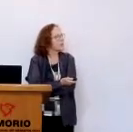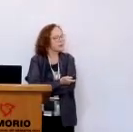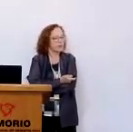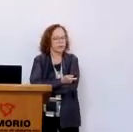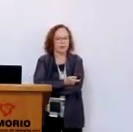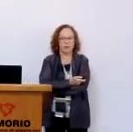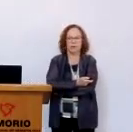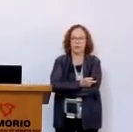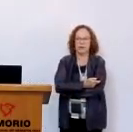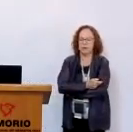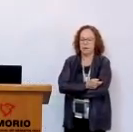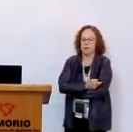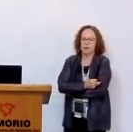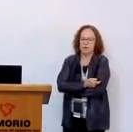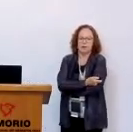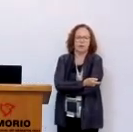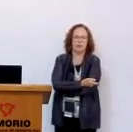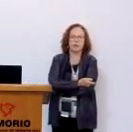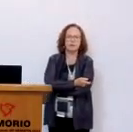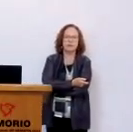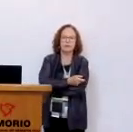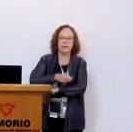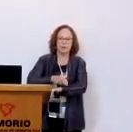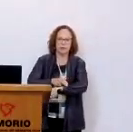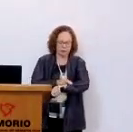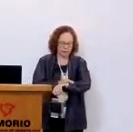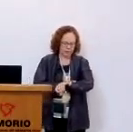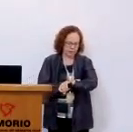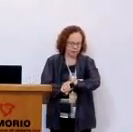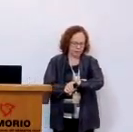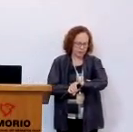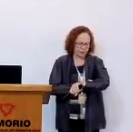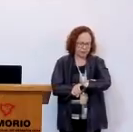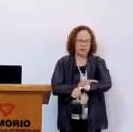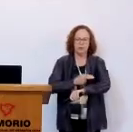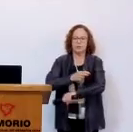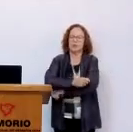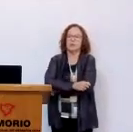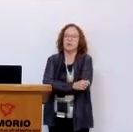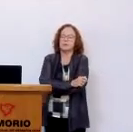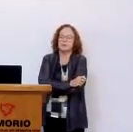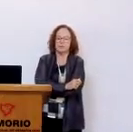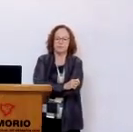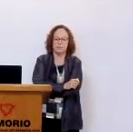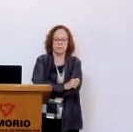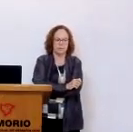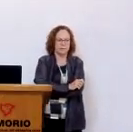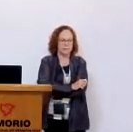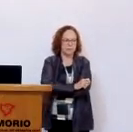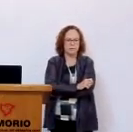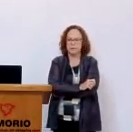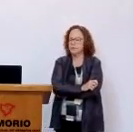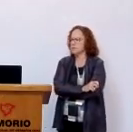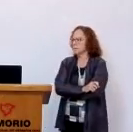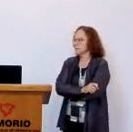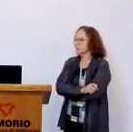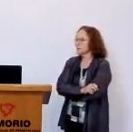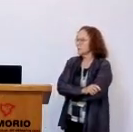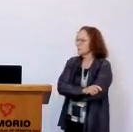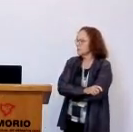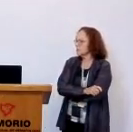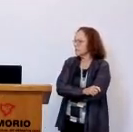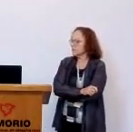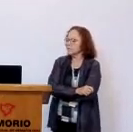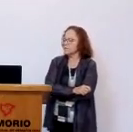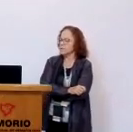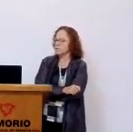Então, o primeiro aumento é como que vamos organizar esse fluxo de solicitação desses ajustes? Porque não está dado. Então é isso,